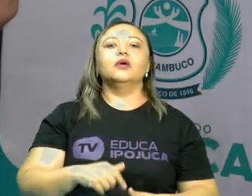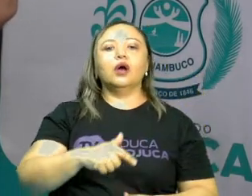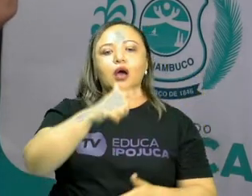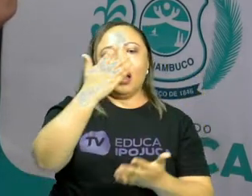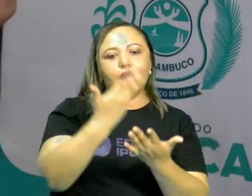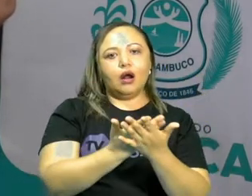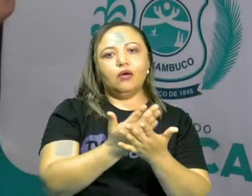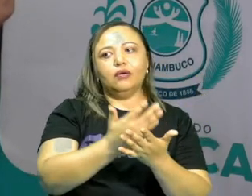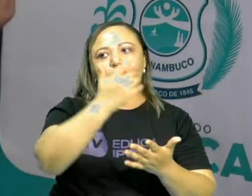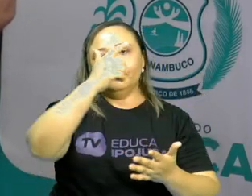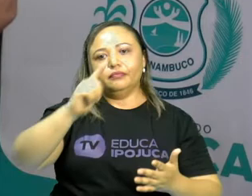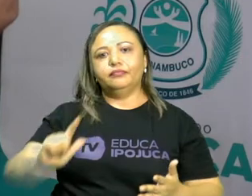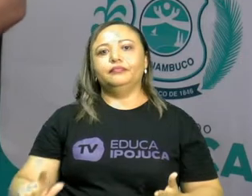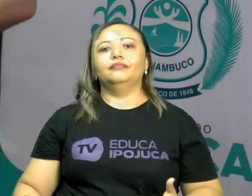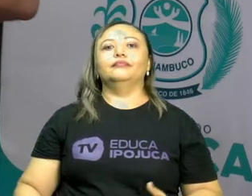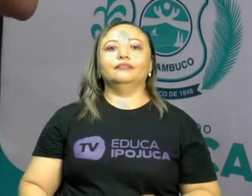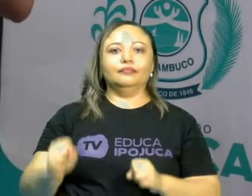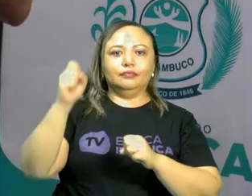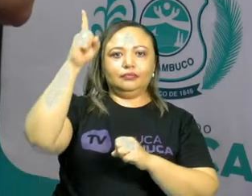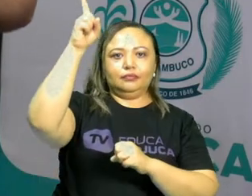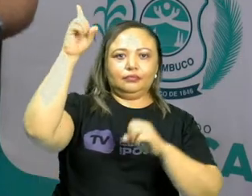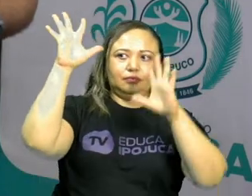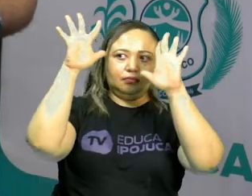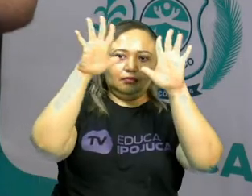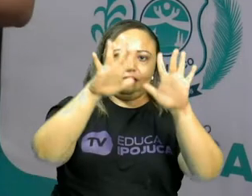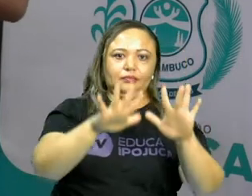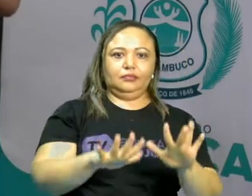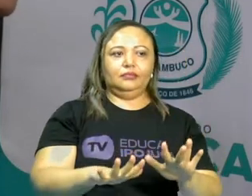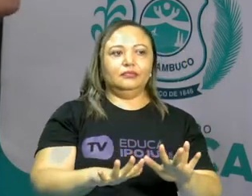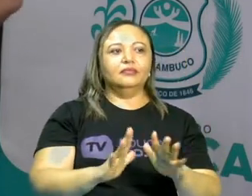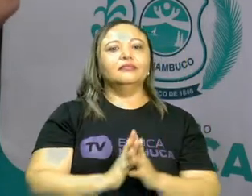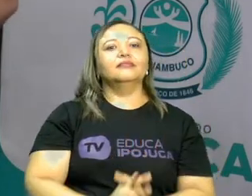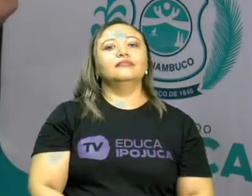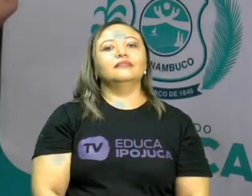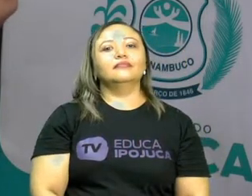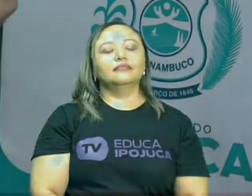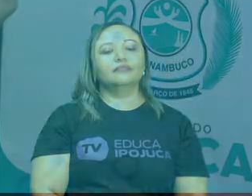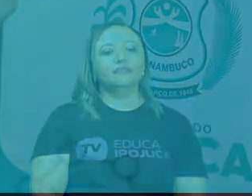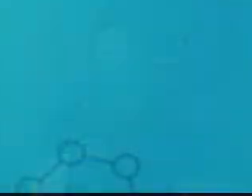até a próxima aula e com Deus e um abraço